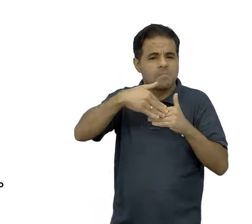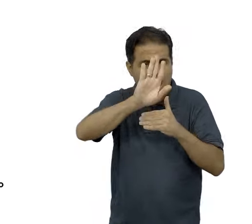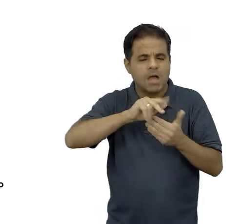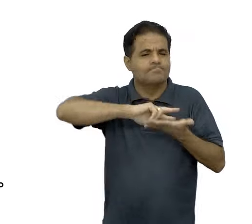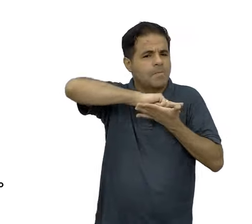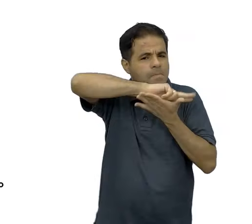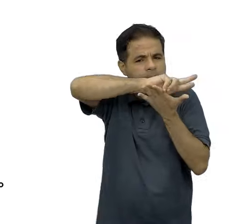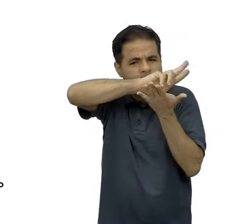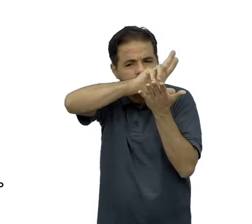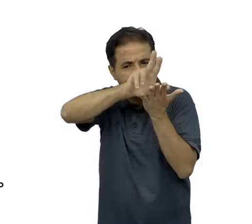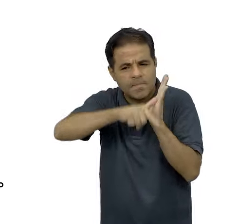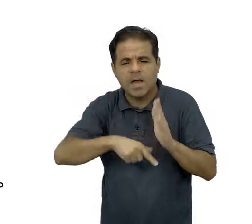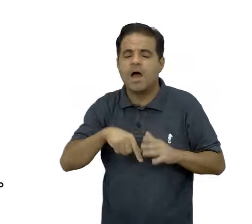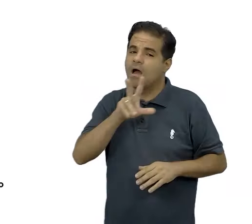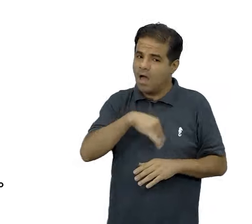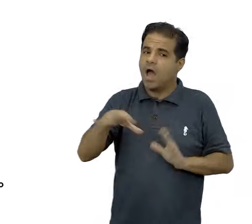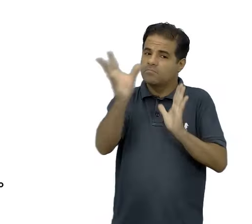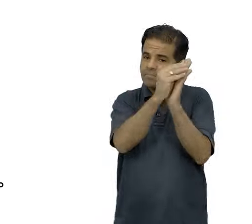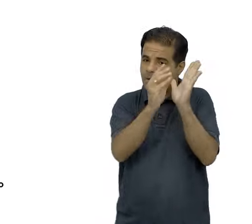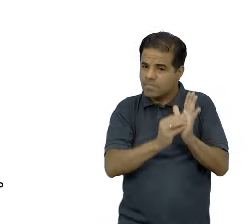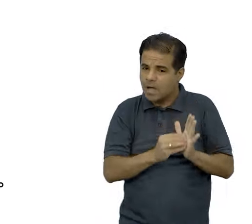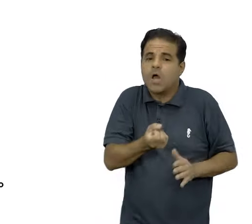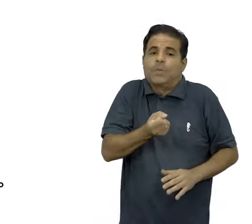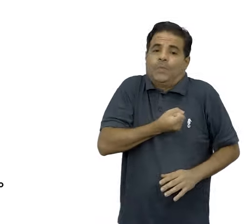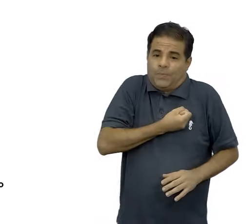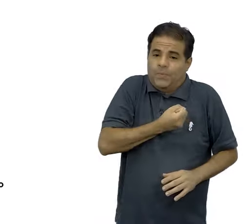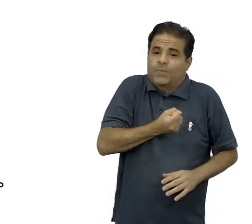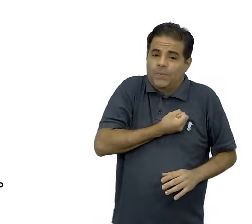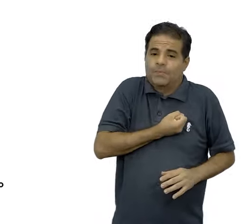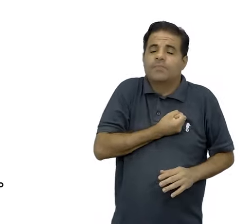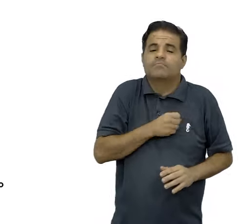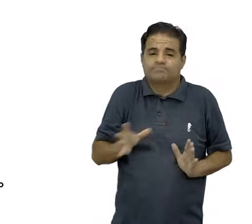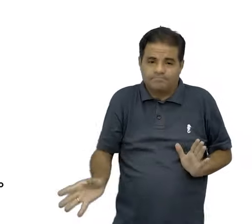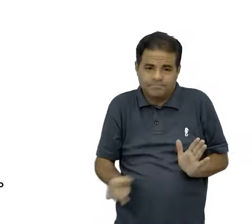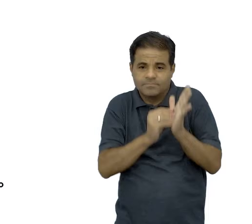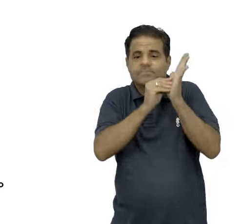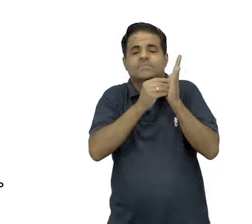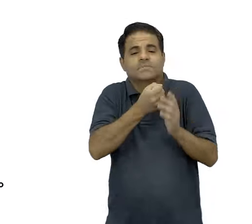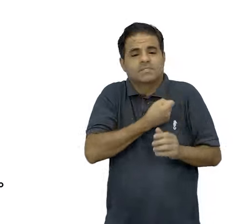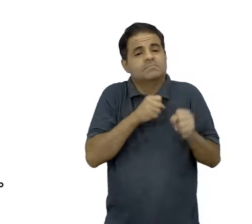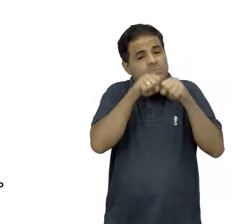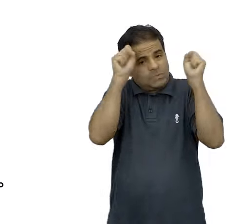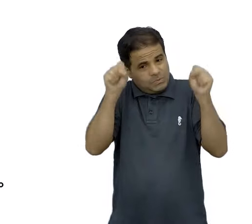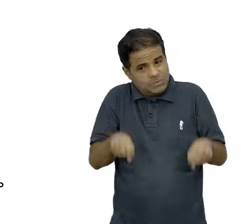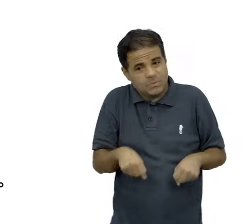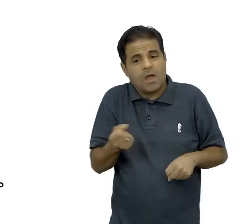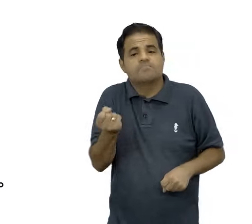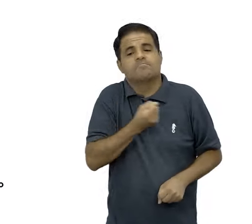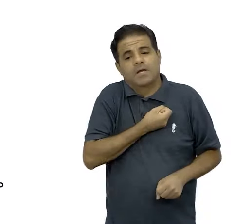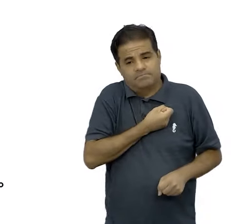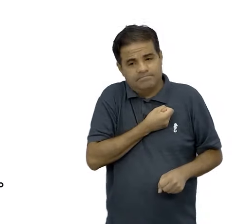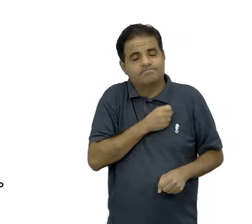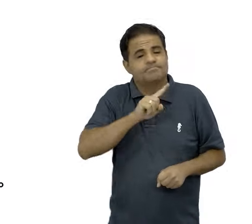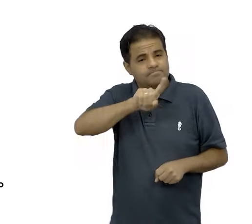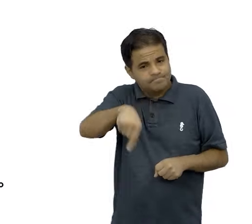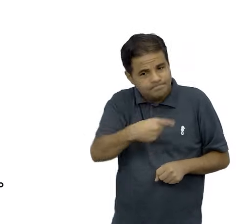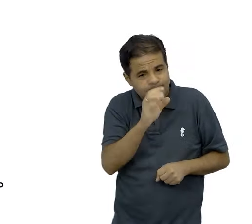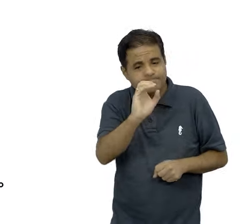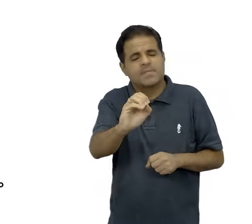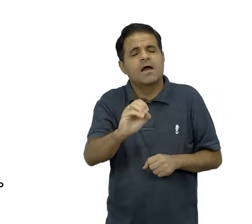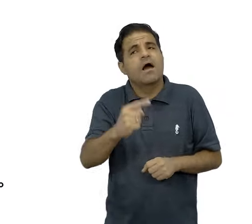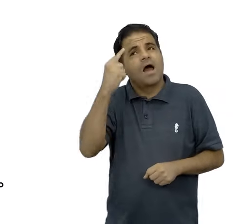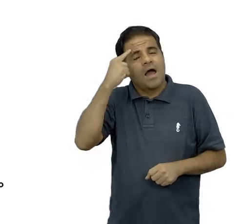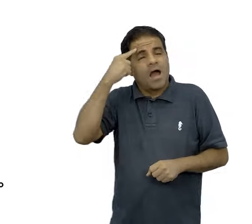das características que regem os números, né? No nosso caso, o sistema de numeração decimal. A